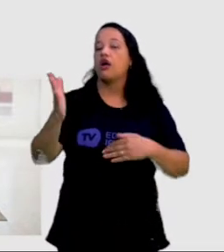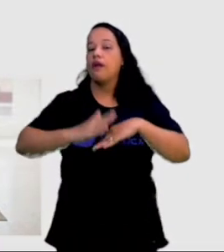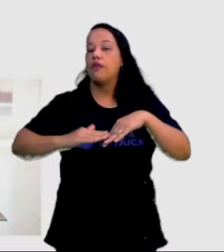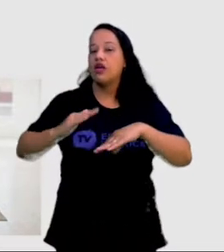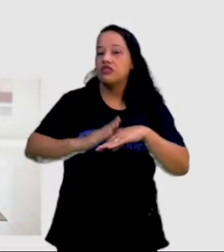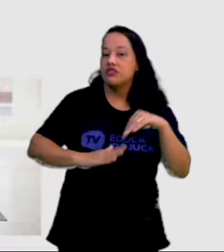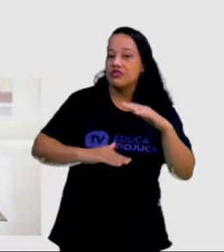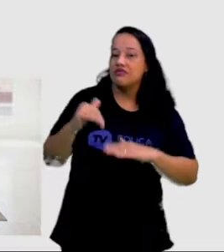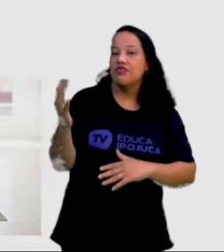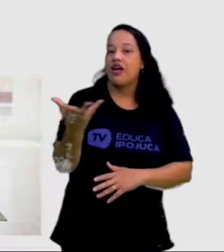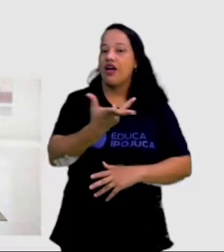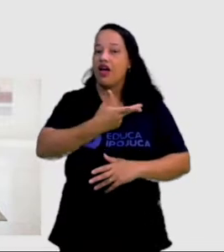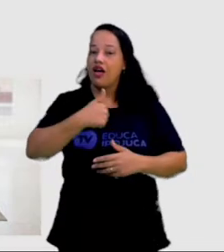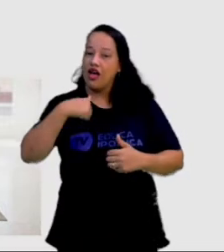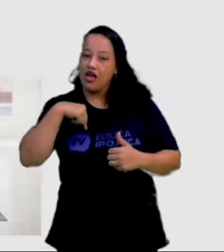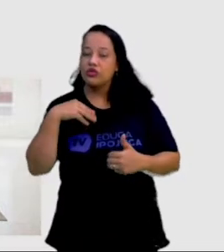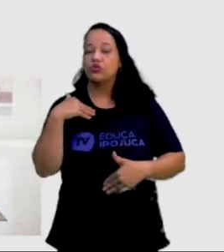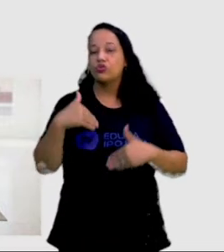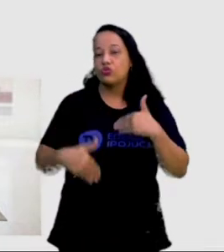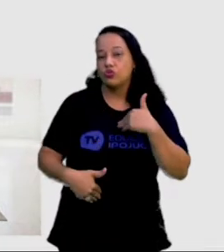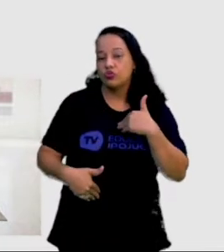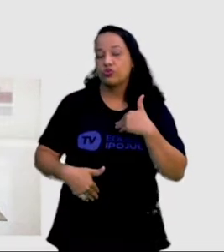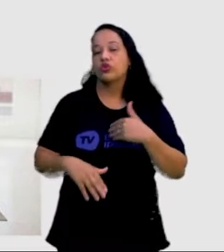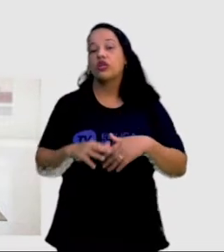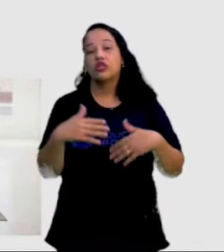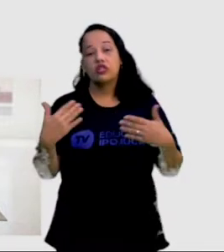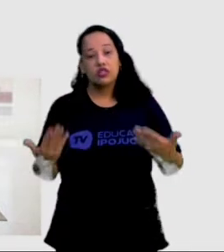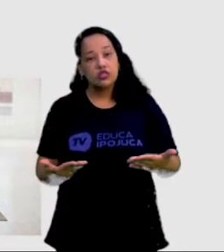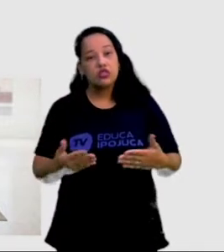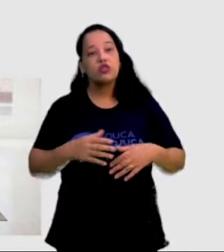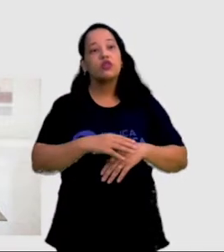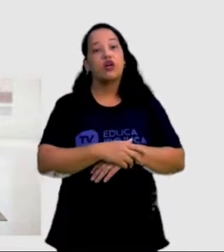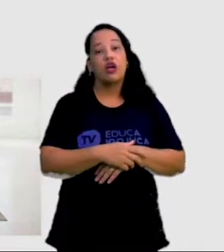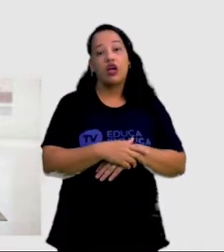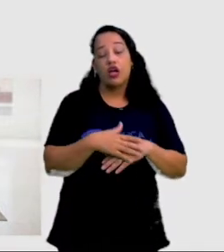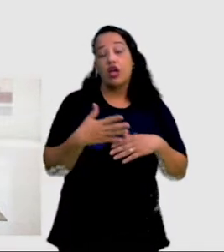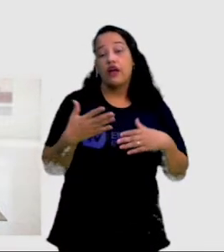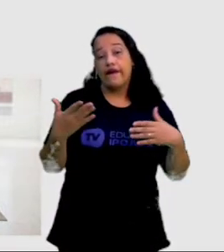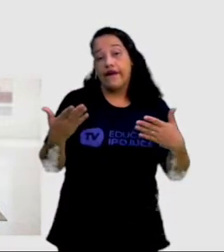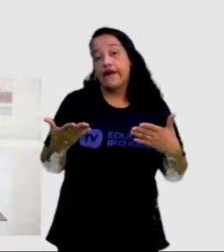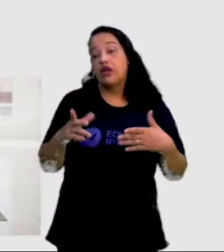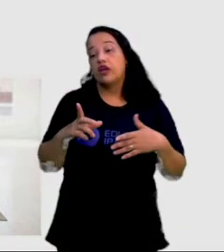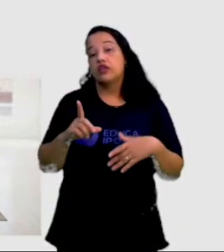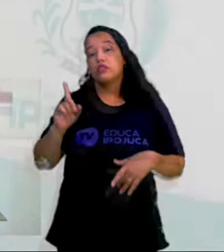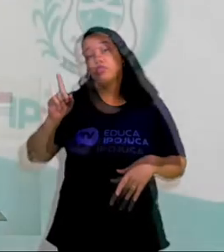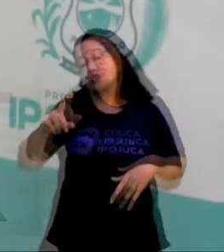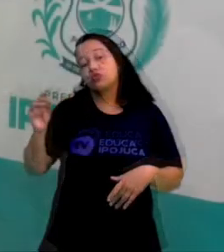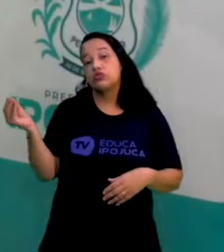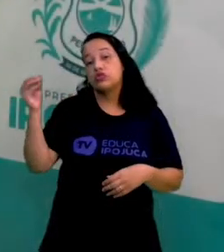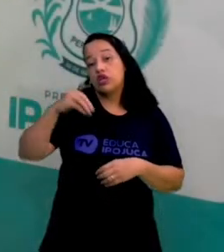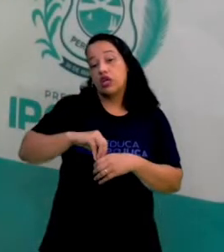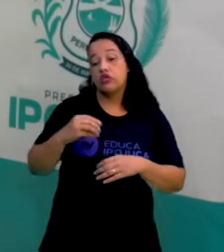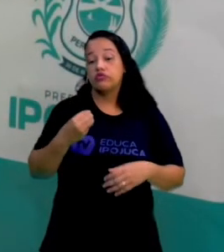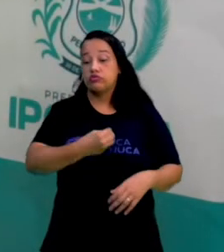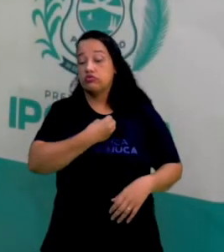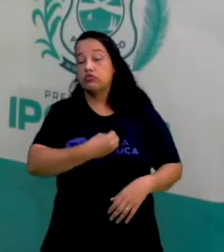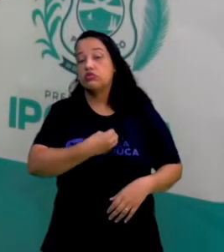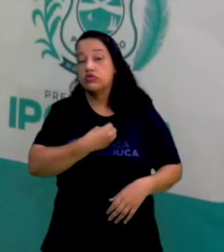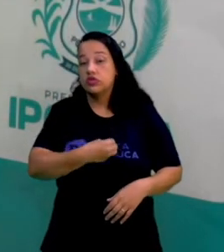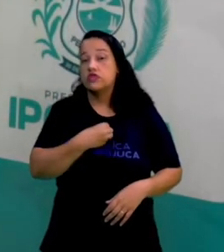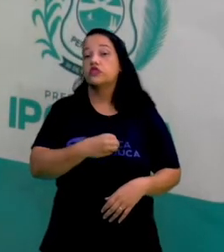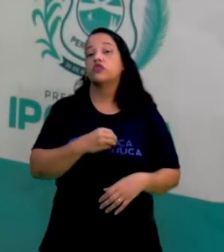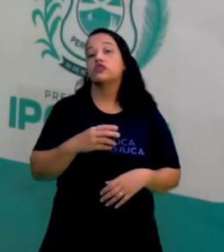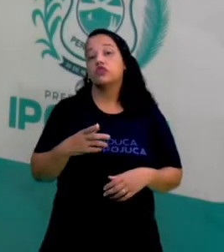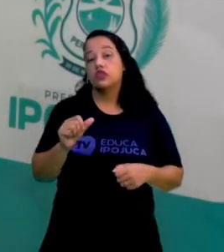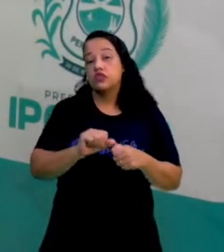Então, a atividade física ela vai ser feita dentro do nosso contexto do cotidiano, aquilo que a